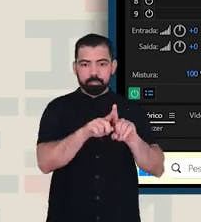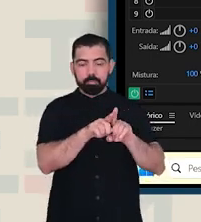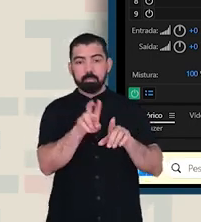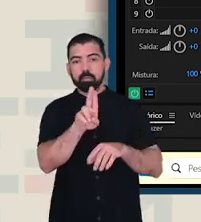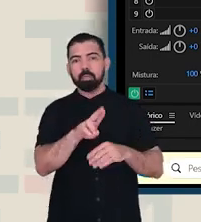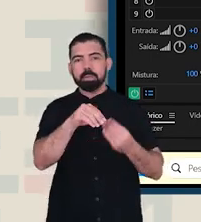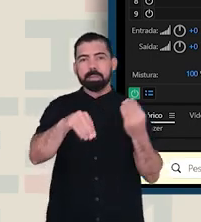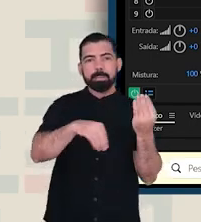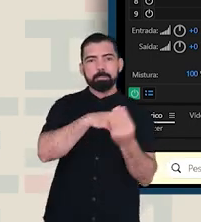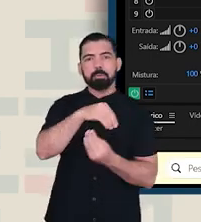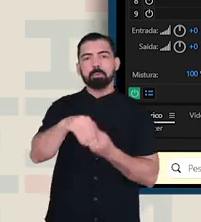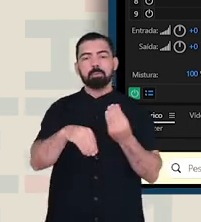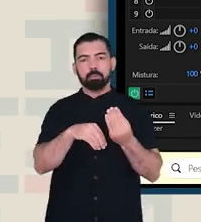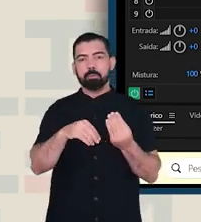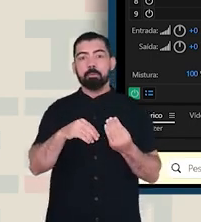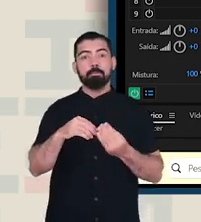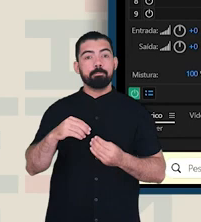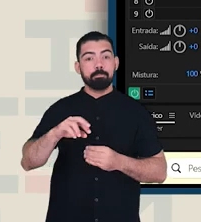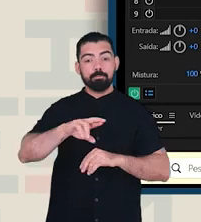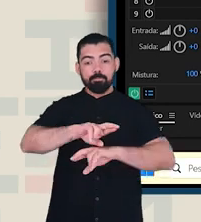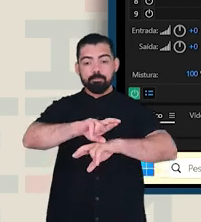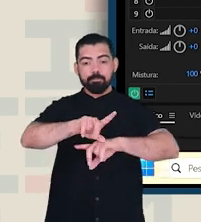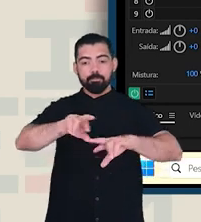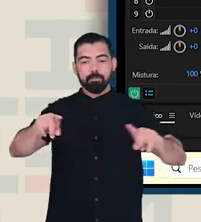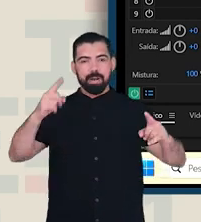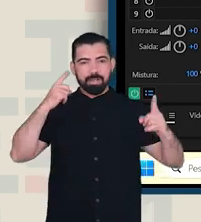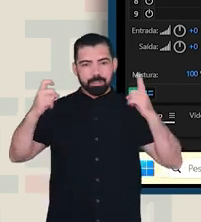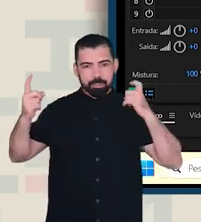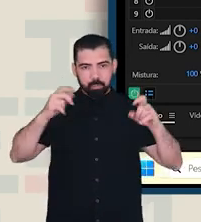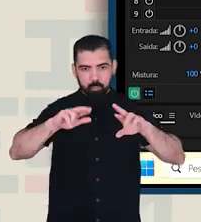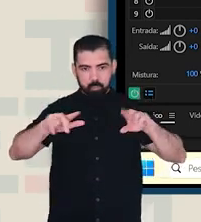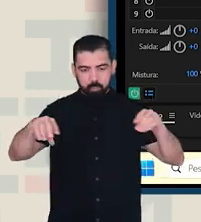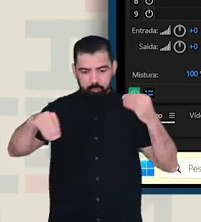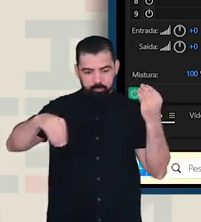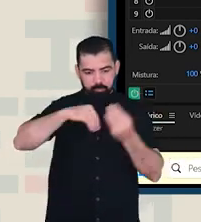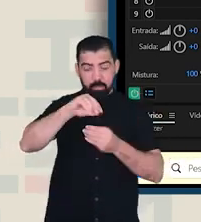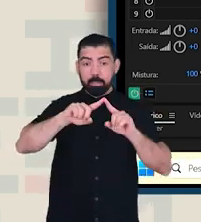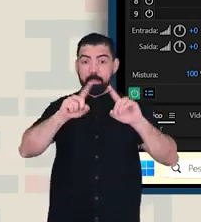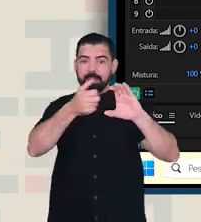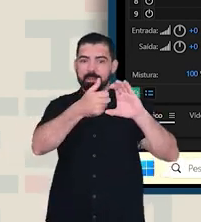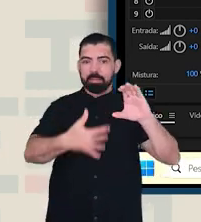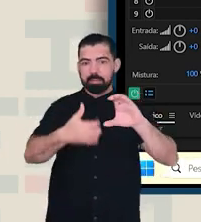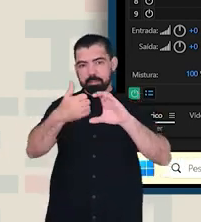através da mistura de vários sons de característica similar.